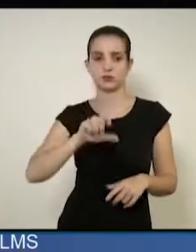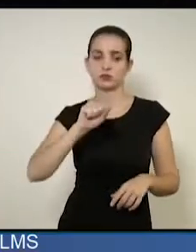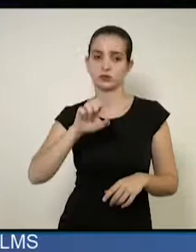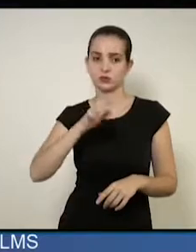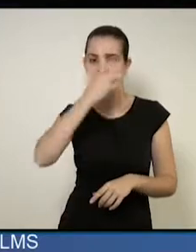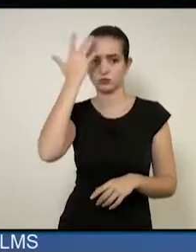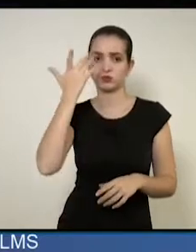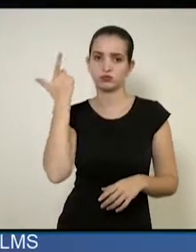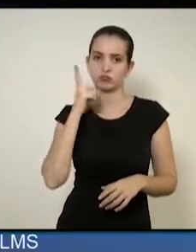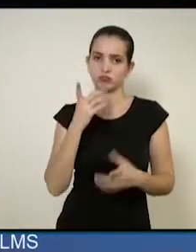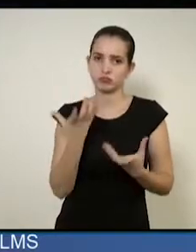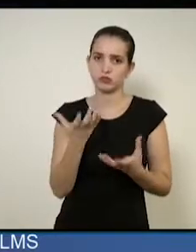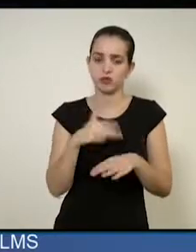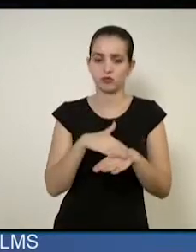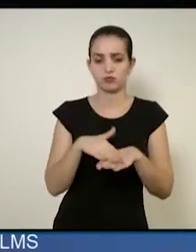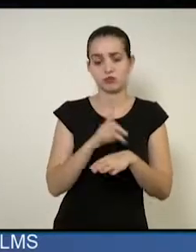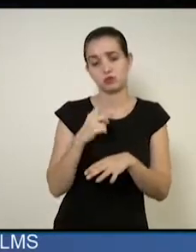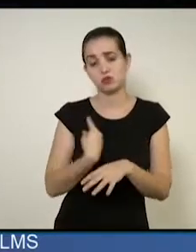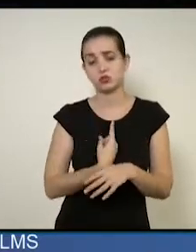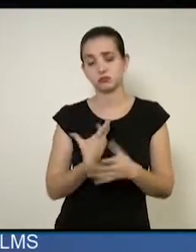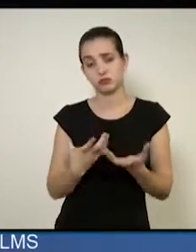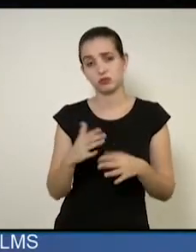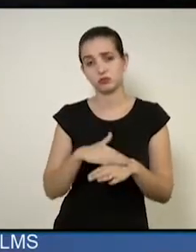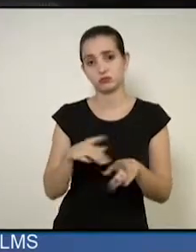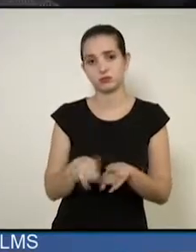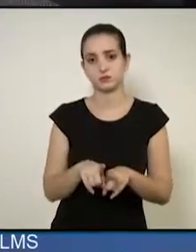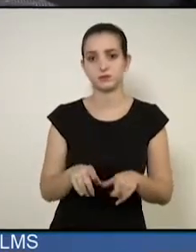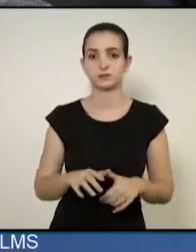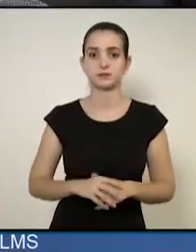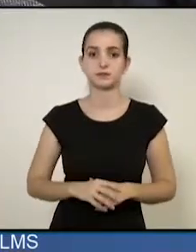achar que dá para conversar, nós estamos à disposição. Ora,